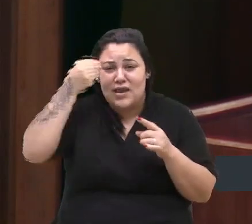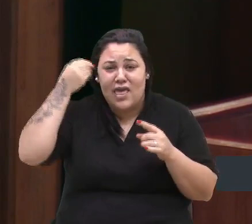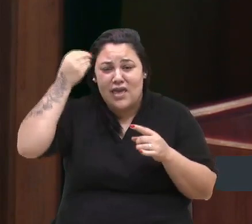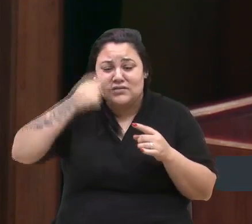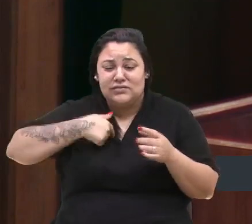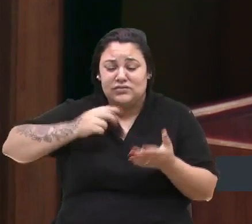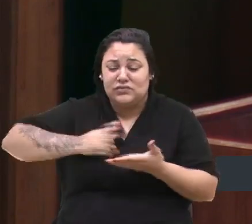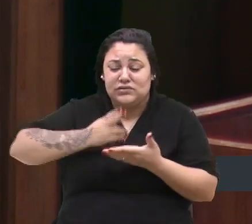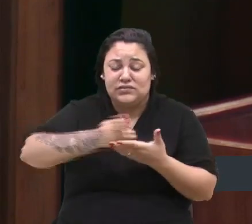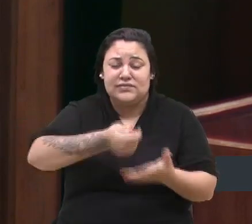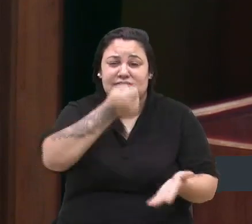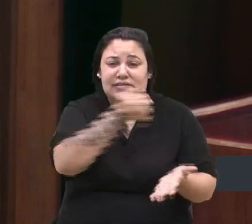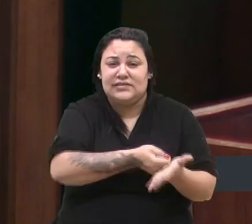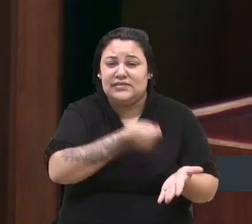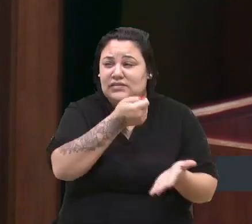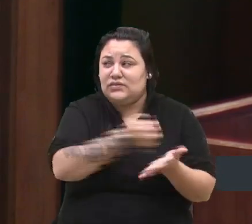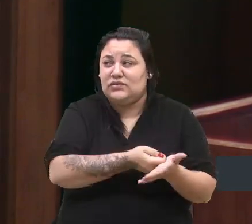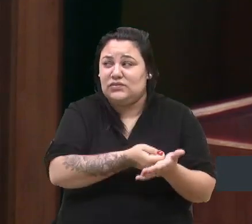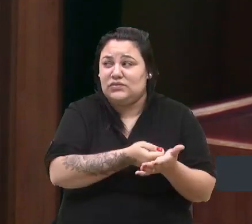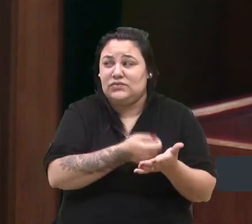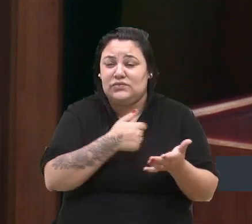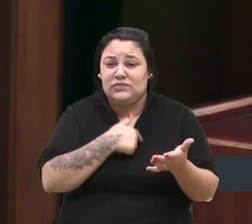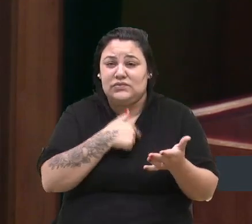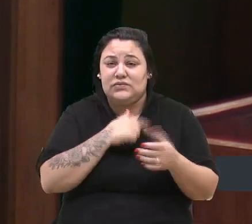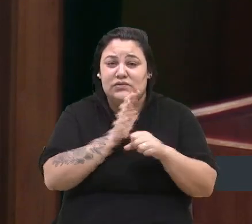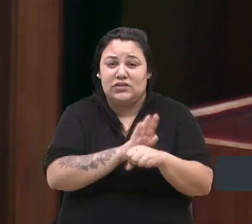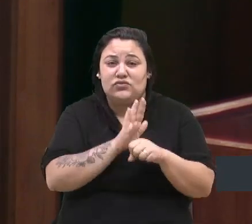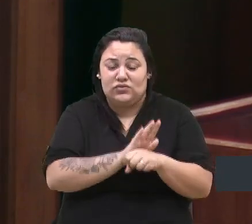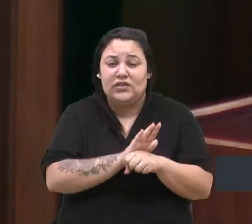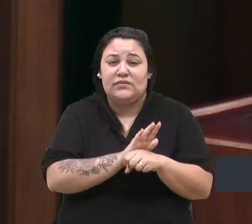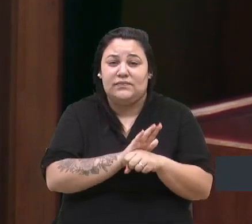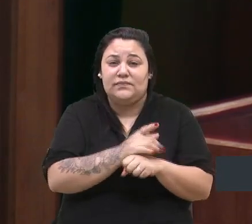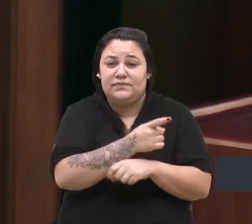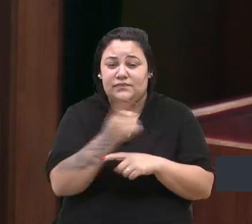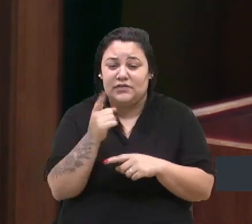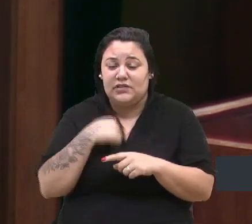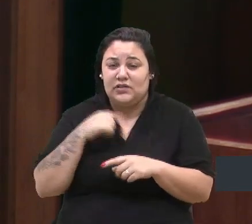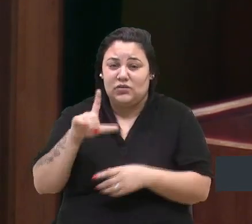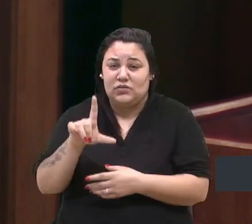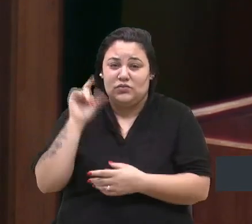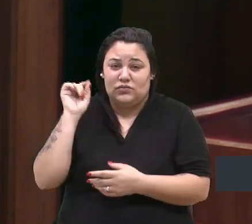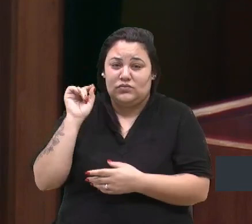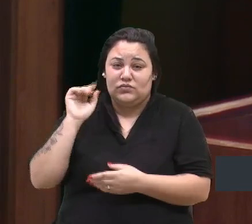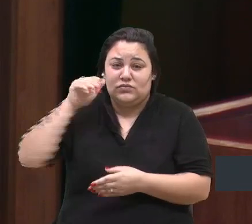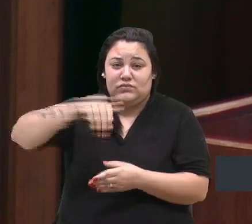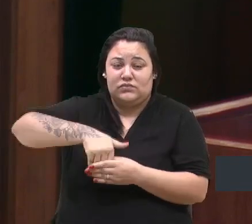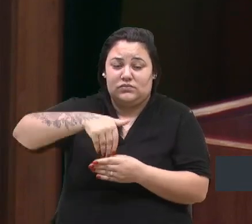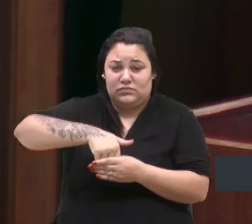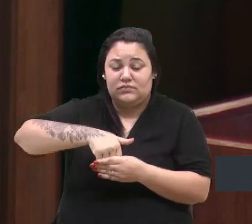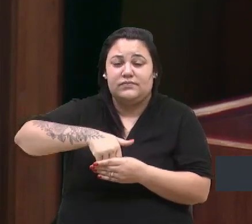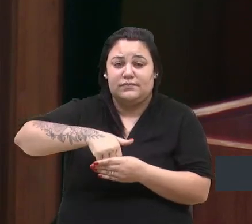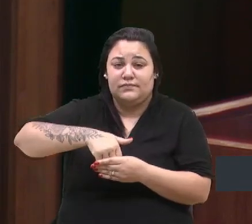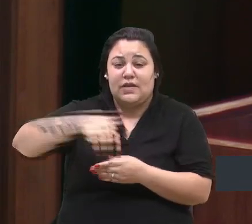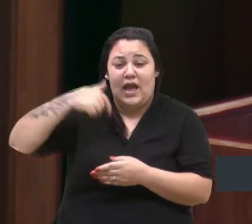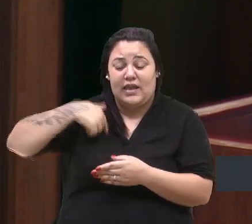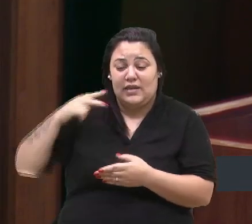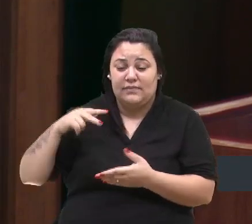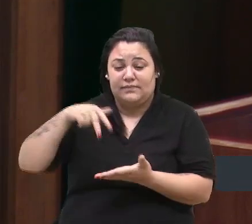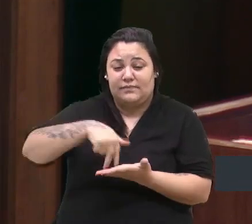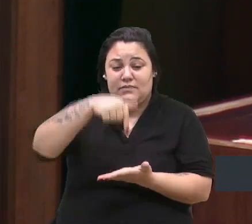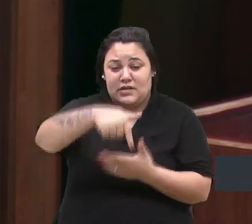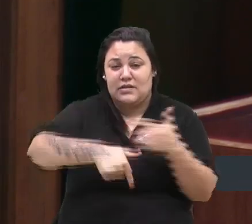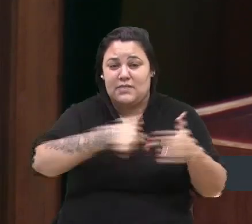sempre tentei dividir desde que fui eleito nesse parlamento, as experiências